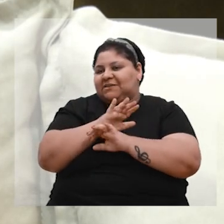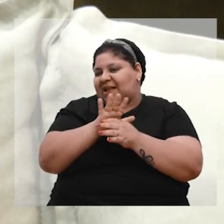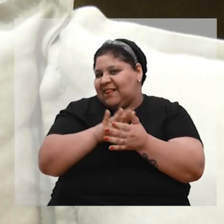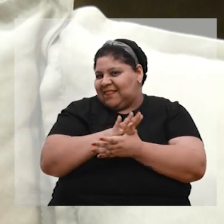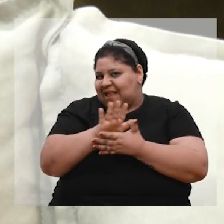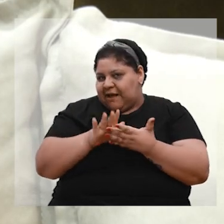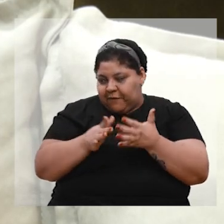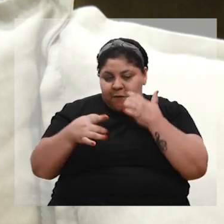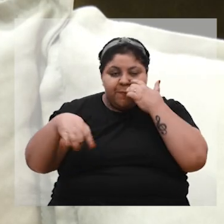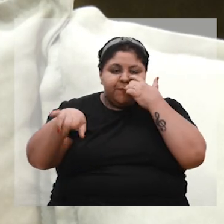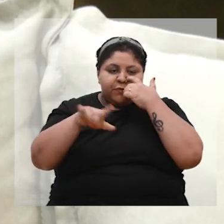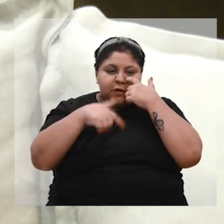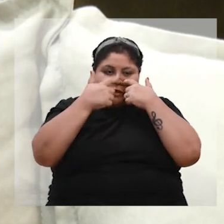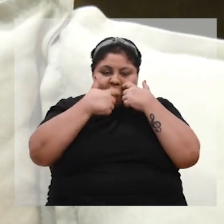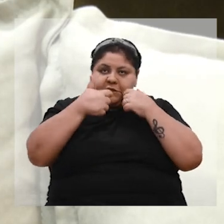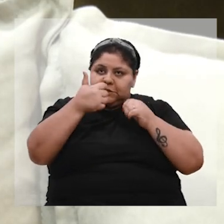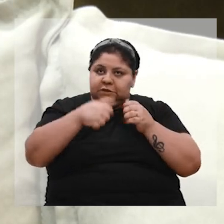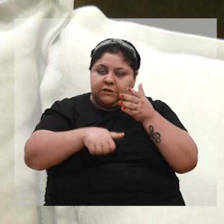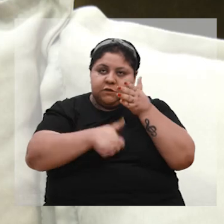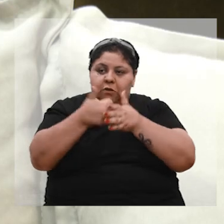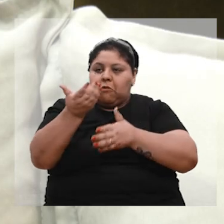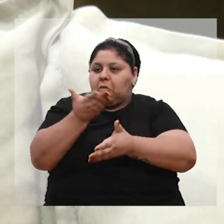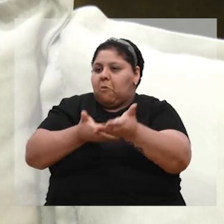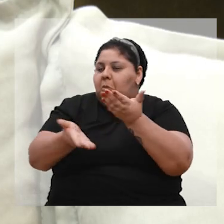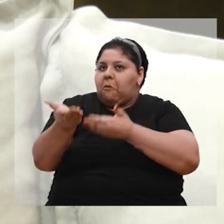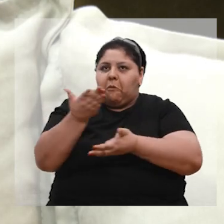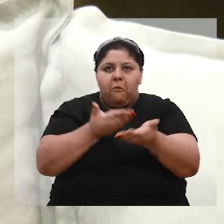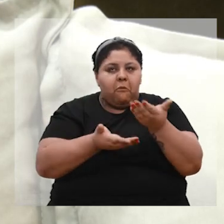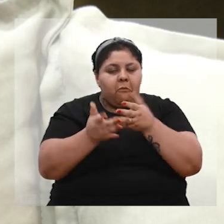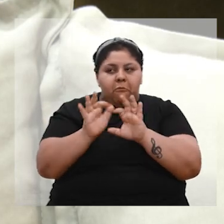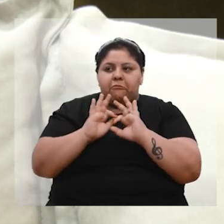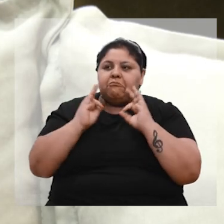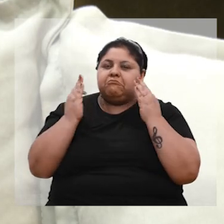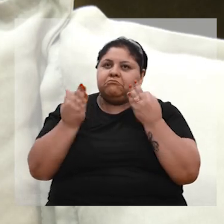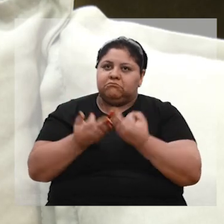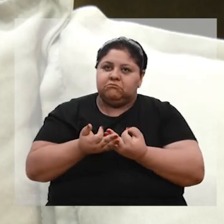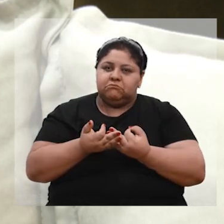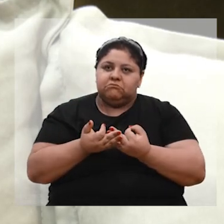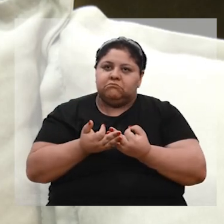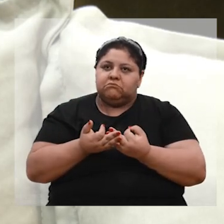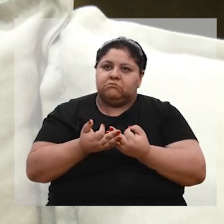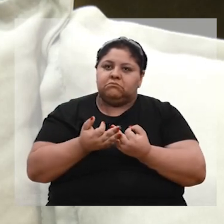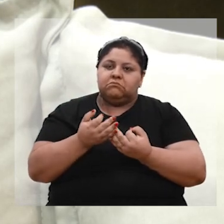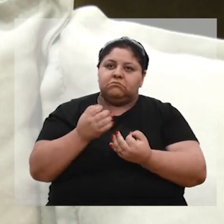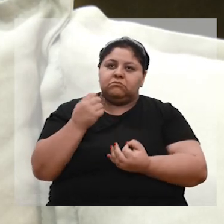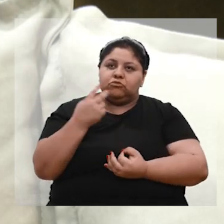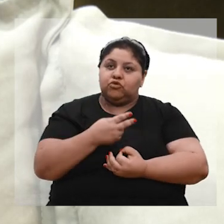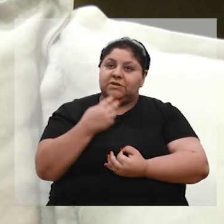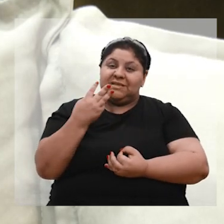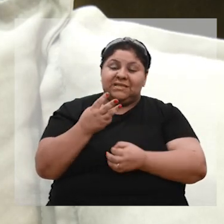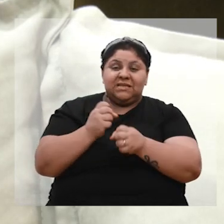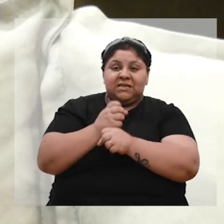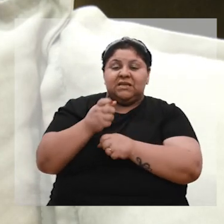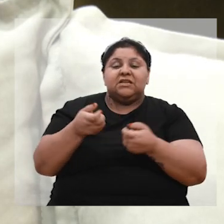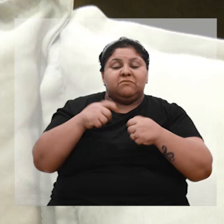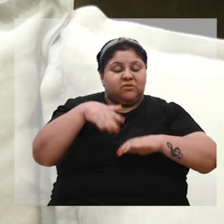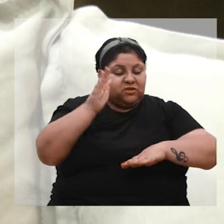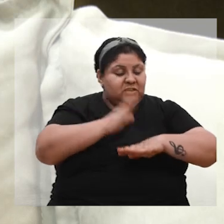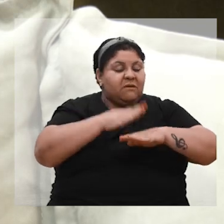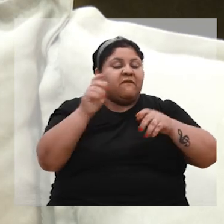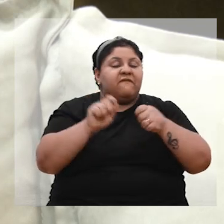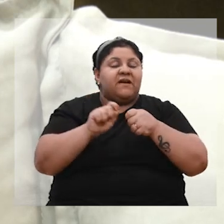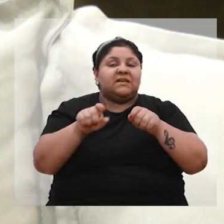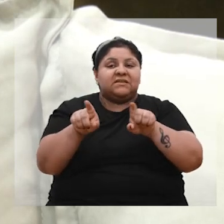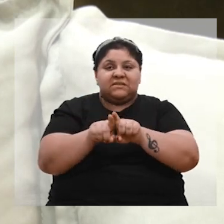conversar. Então nós priorizamos assim um atendimento para as famílias assim de 2 a 3 por ano. Se